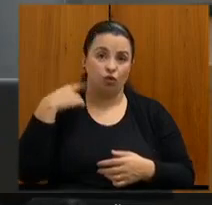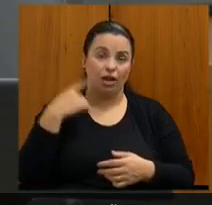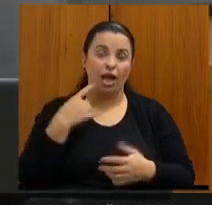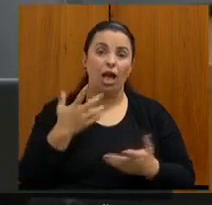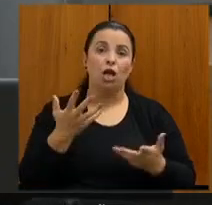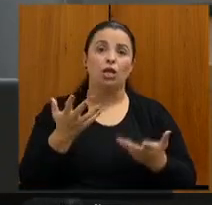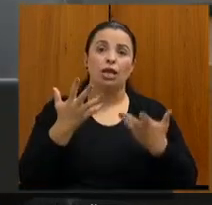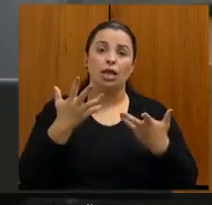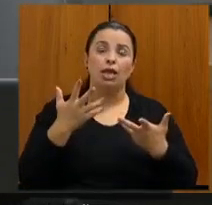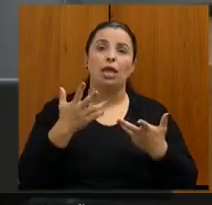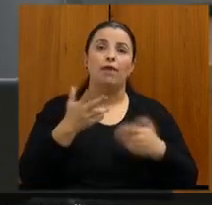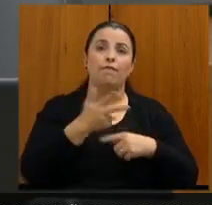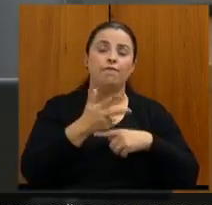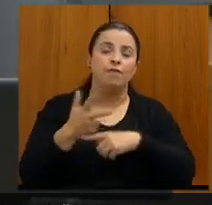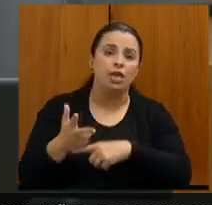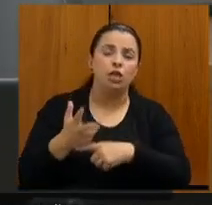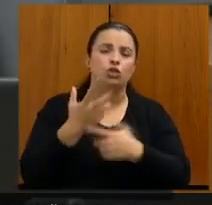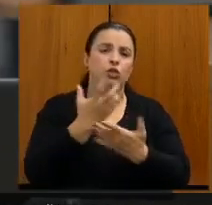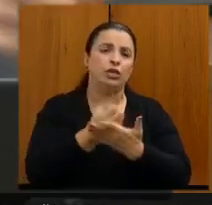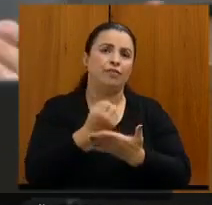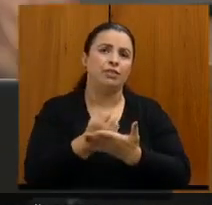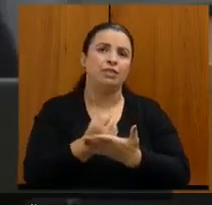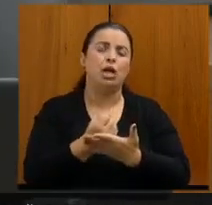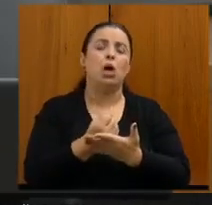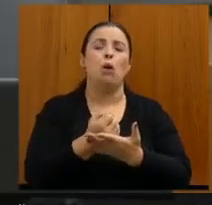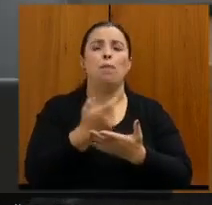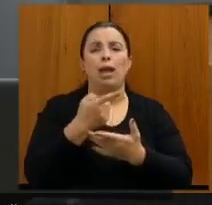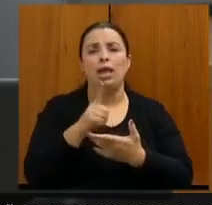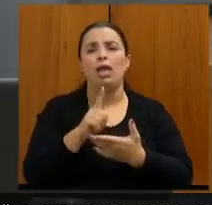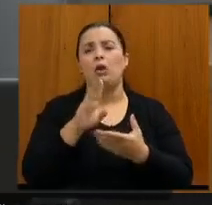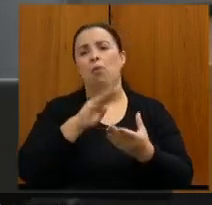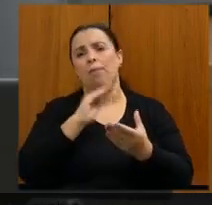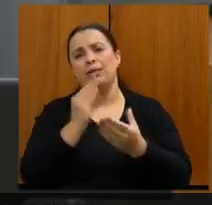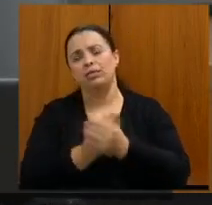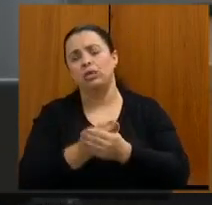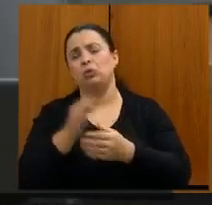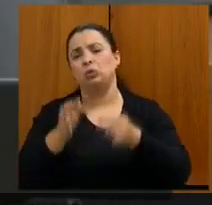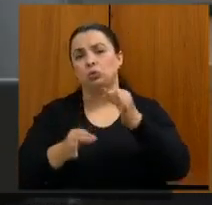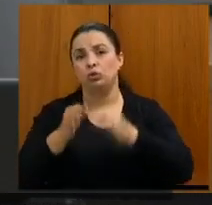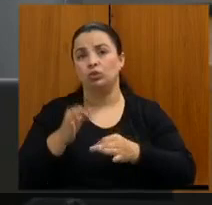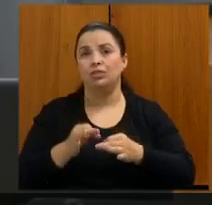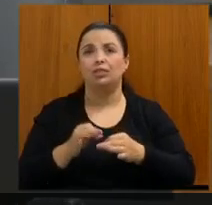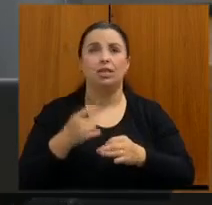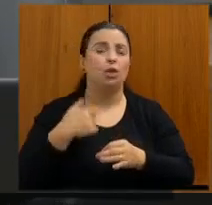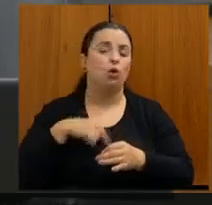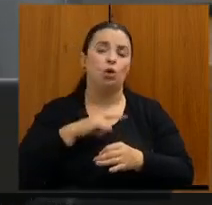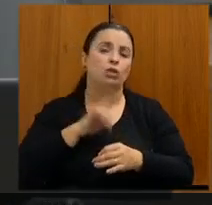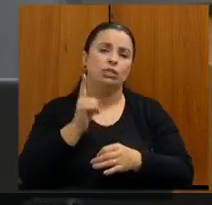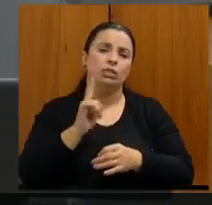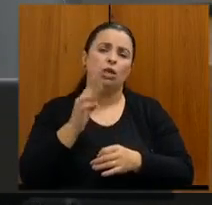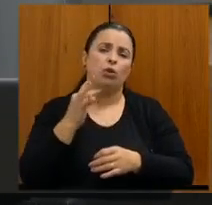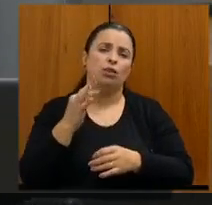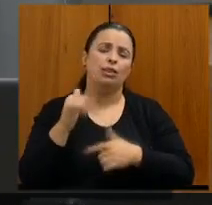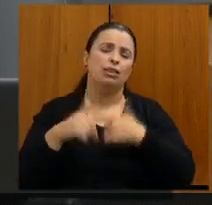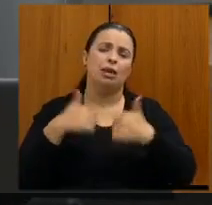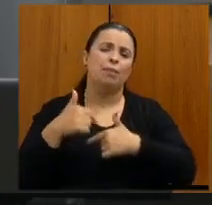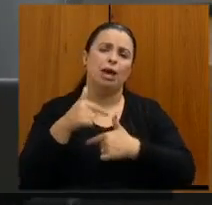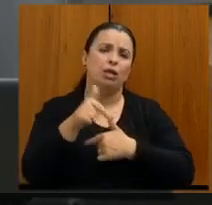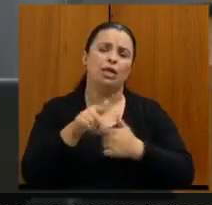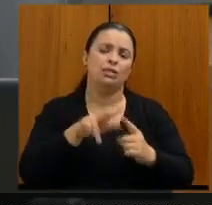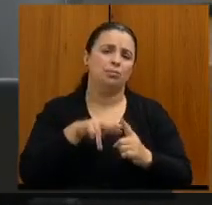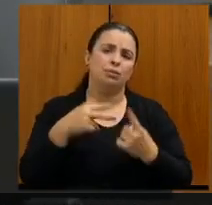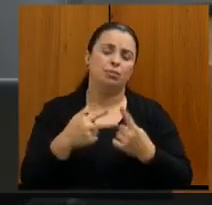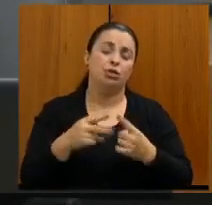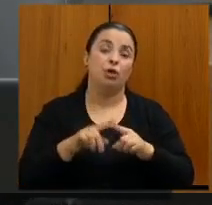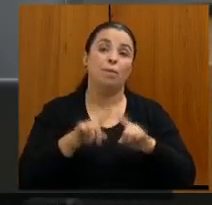vídeo da mesa de gravação para entrar com ação contra então a gente não trabalha nessa perspectiva mas é